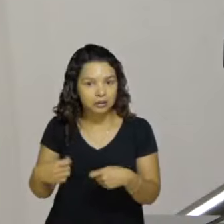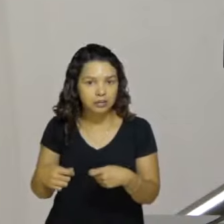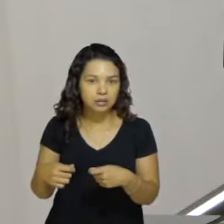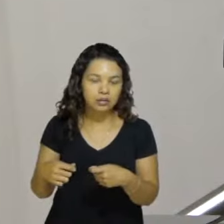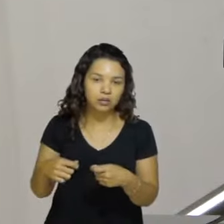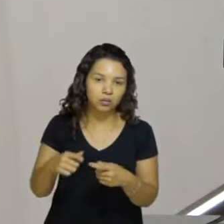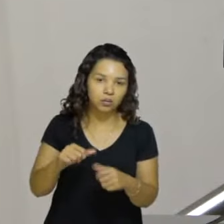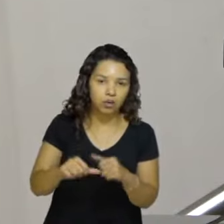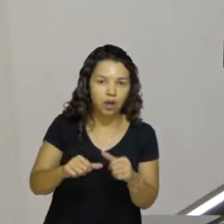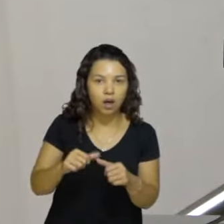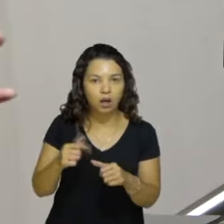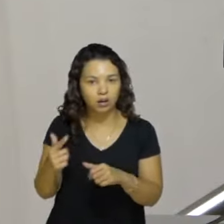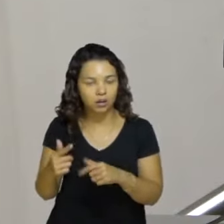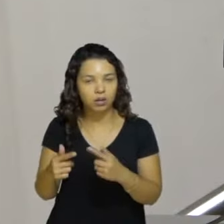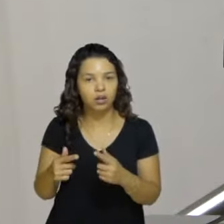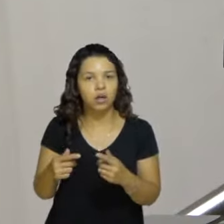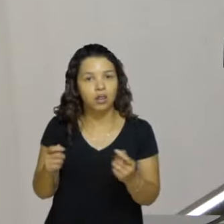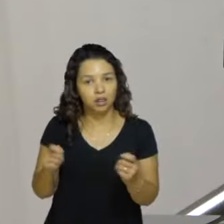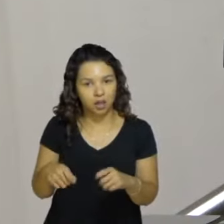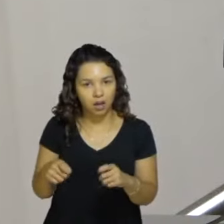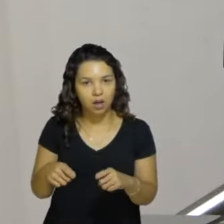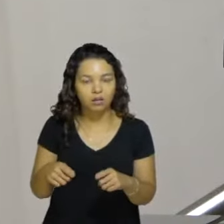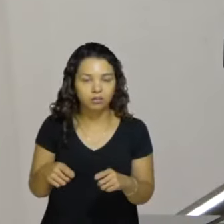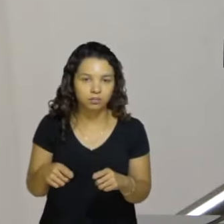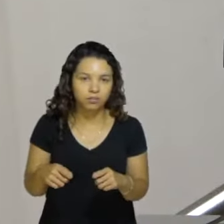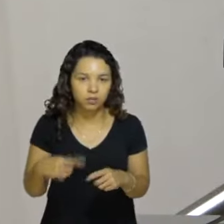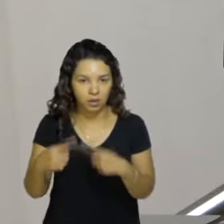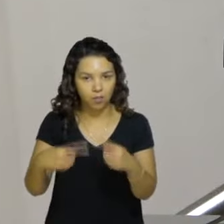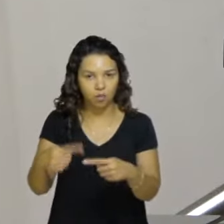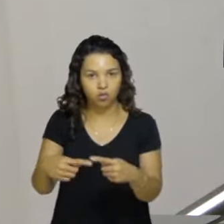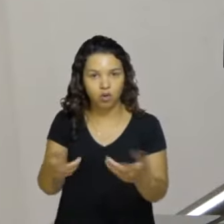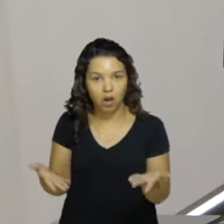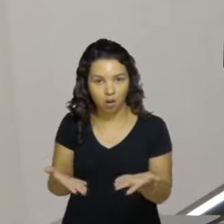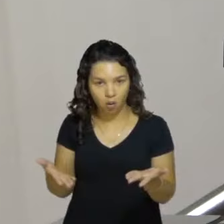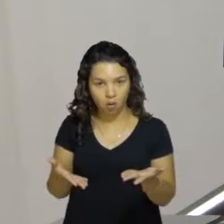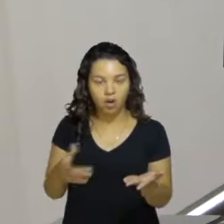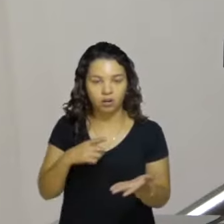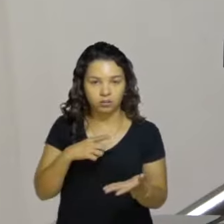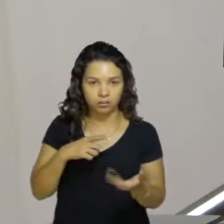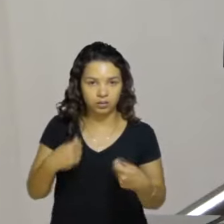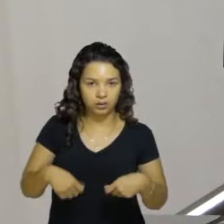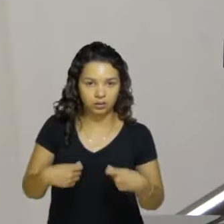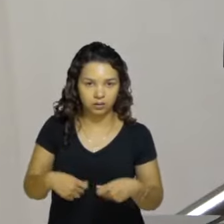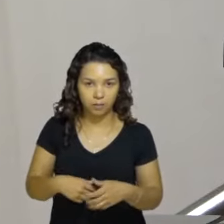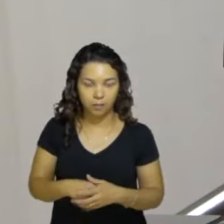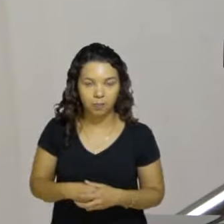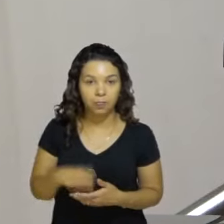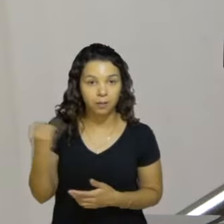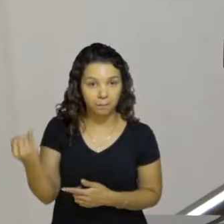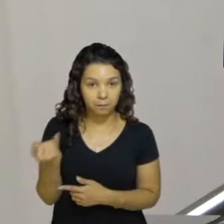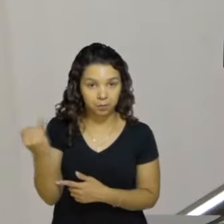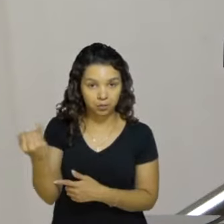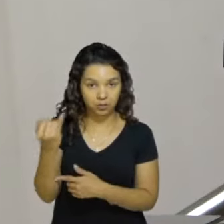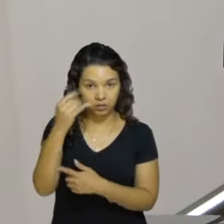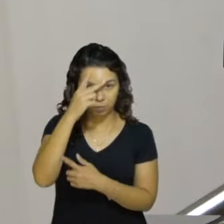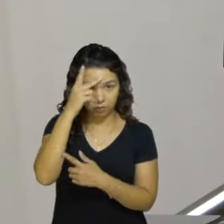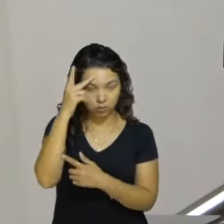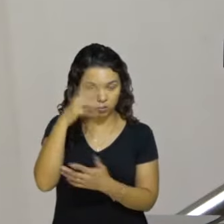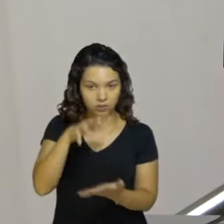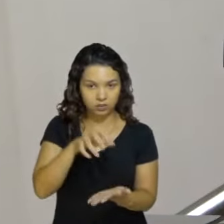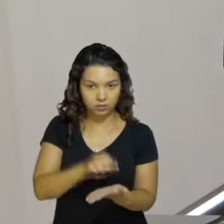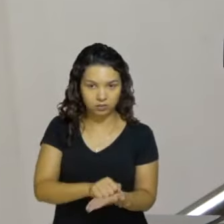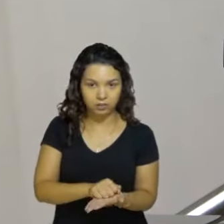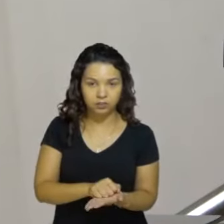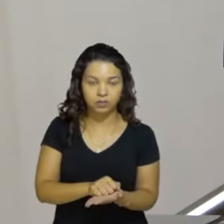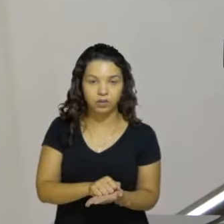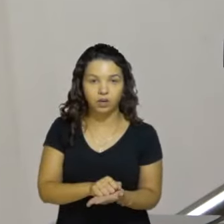ali? Necessidade. Mas, nesse momento, é isso que está acontecendo. Então, é importante que as pessoas se credenciem.